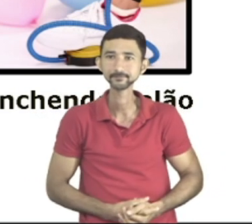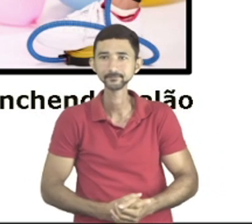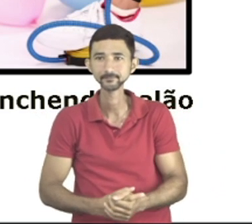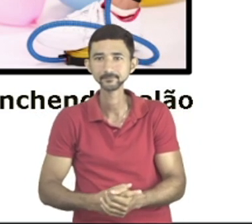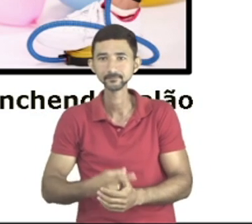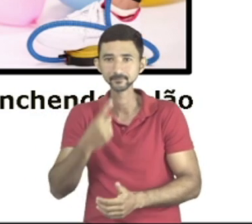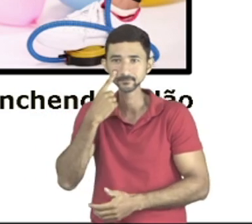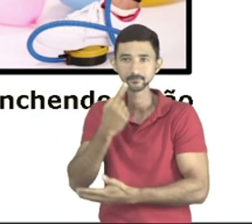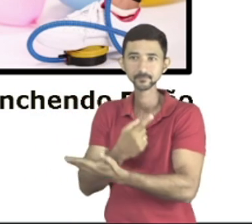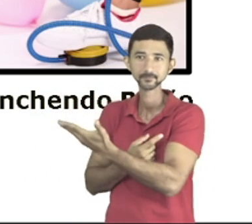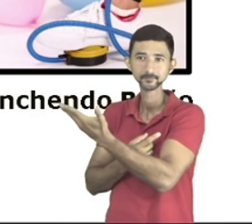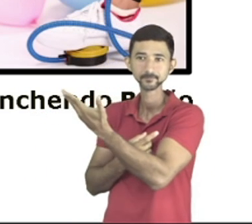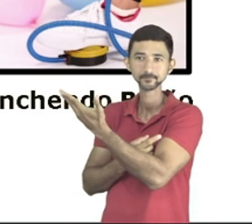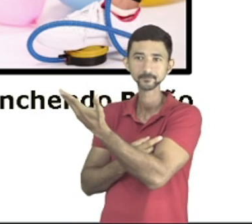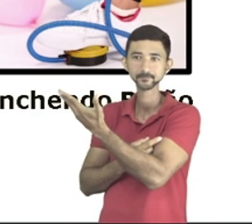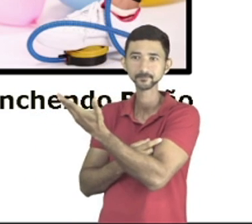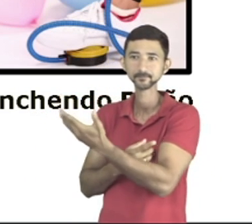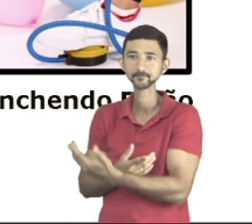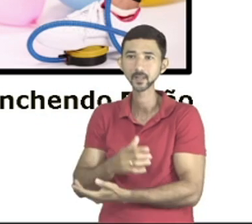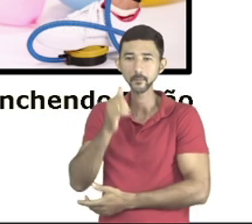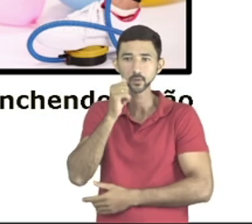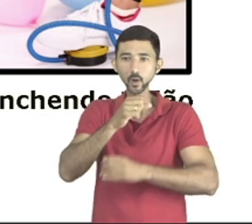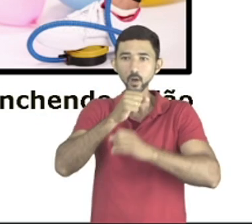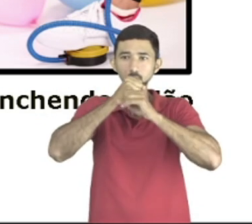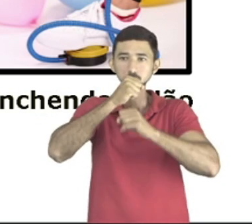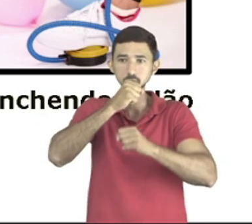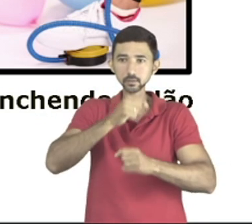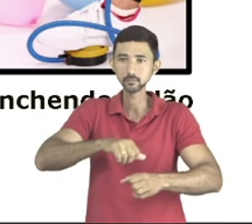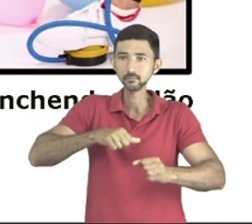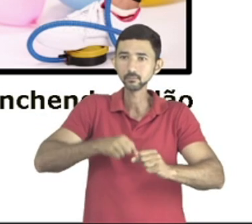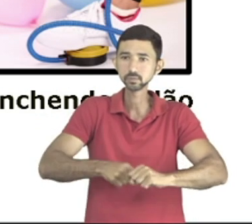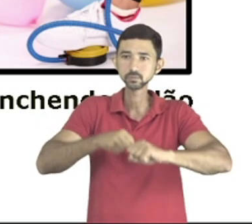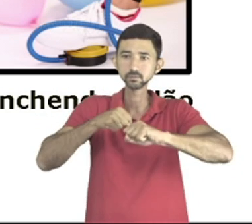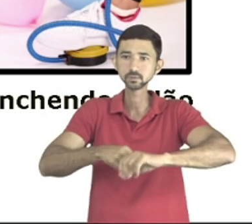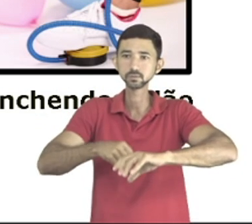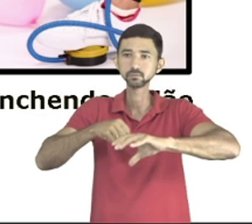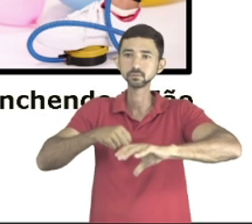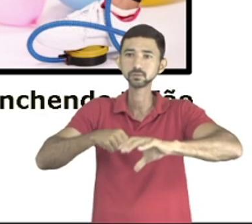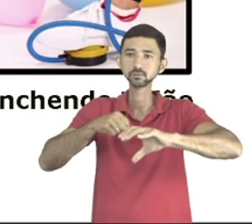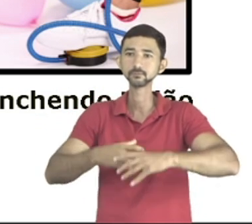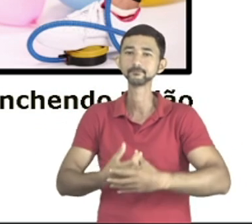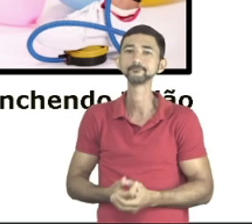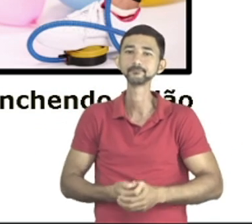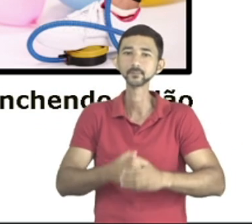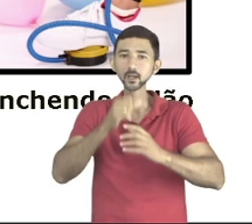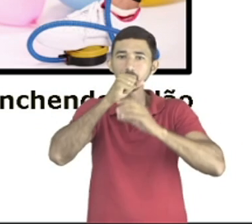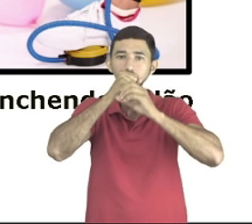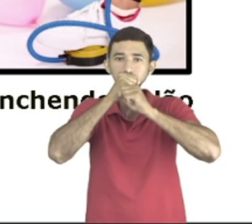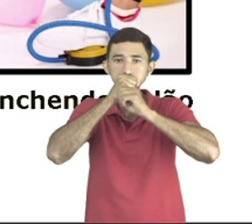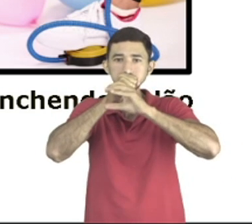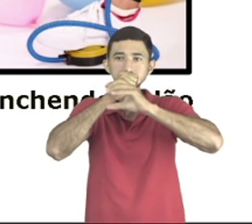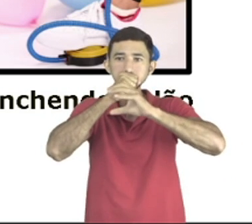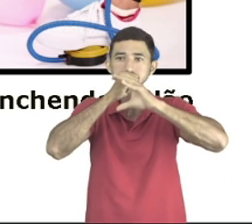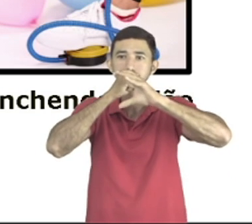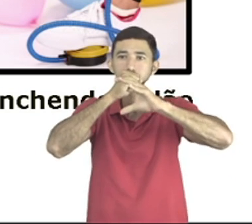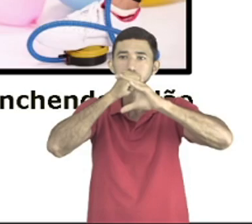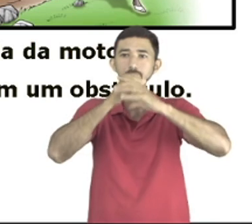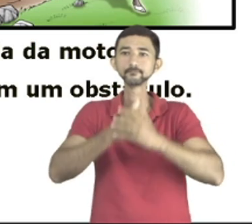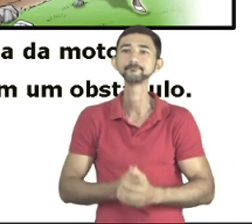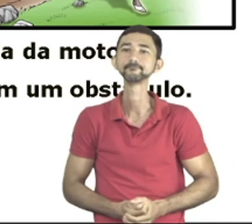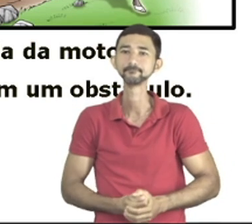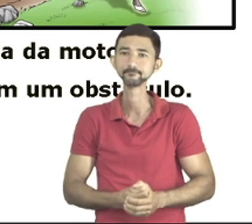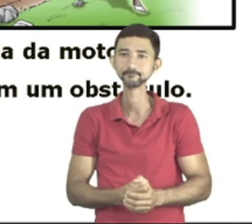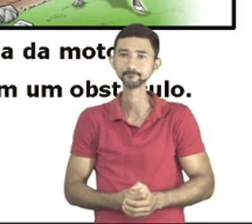logicamente, a gente colocou ali a pessoa enchendo os balões. A pessoa enchendo os balões é uma propriedade de